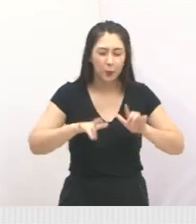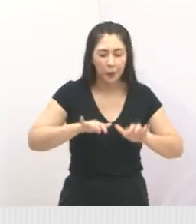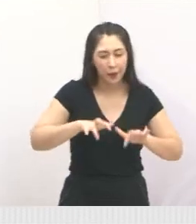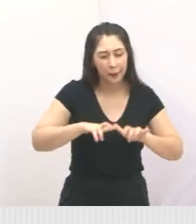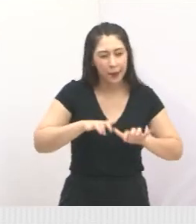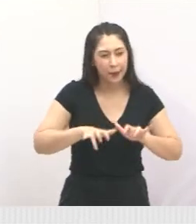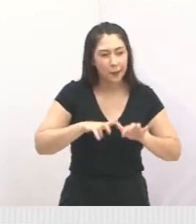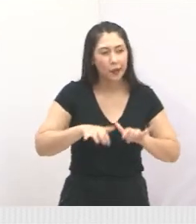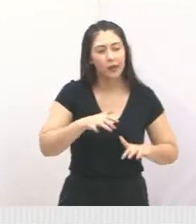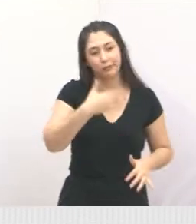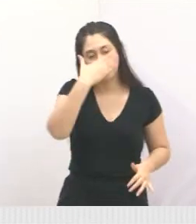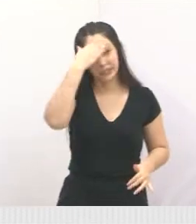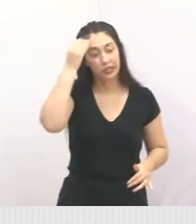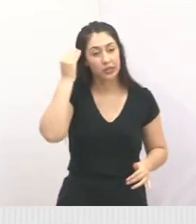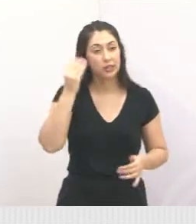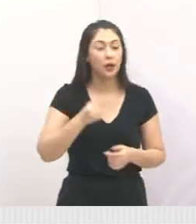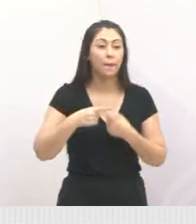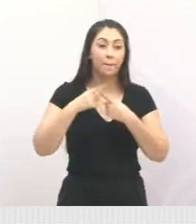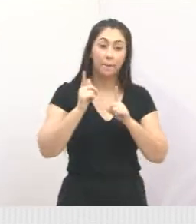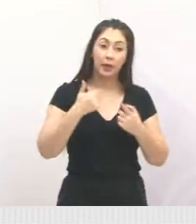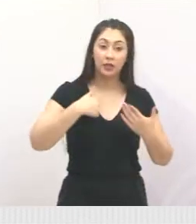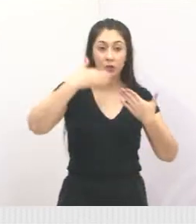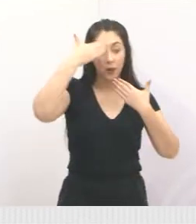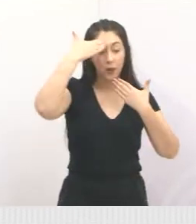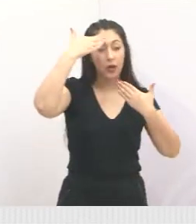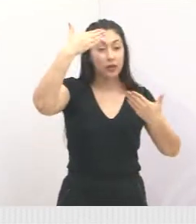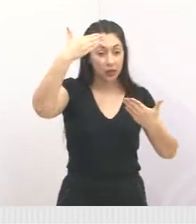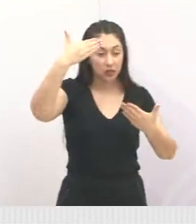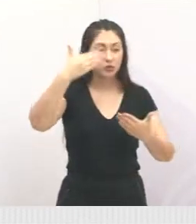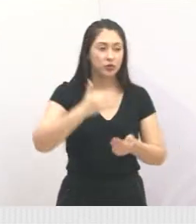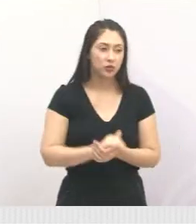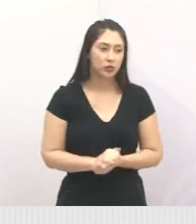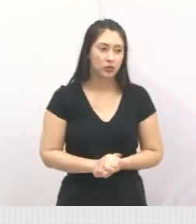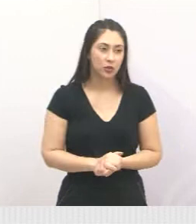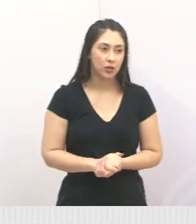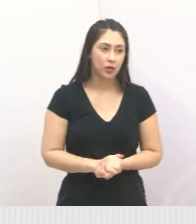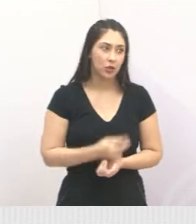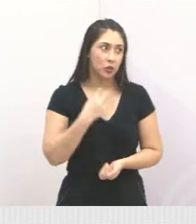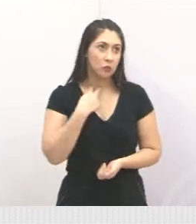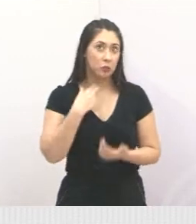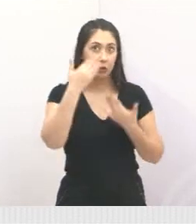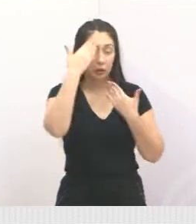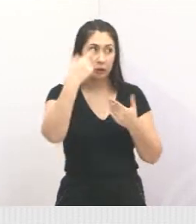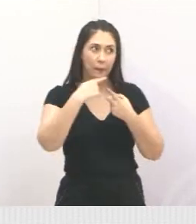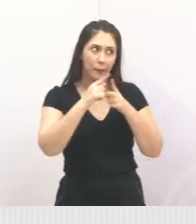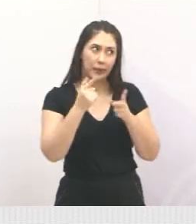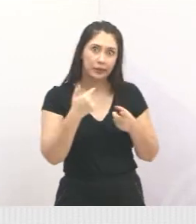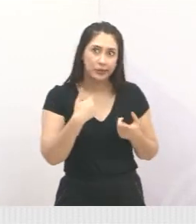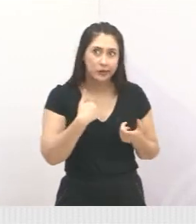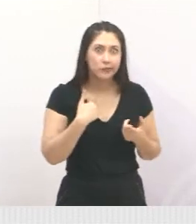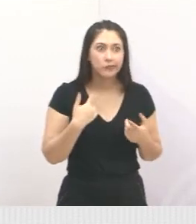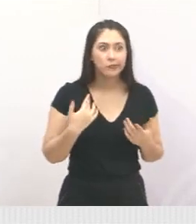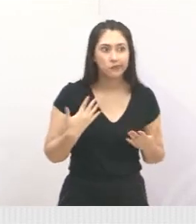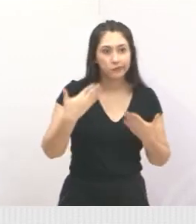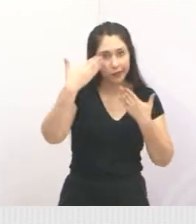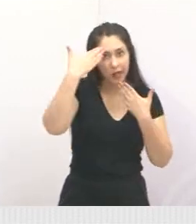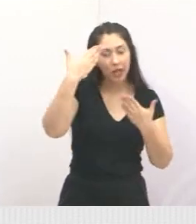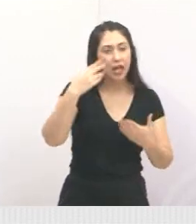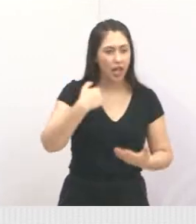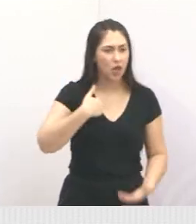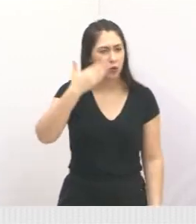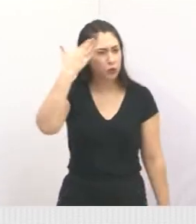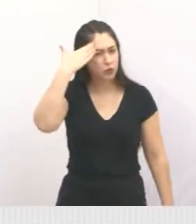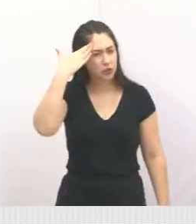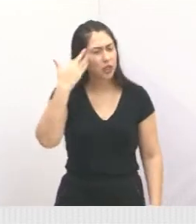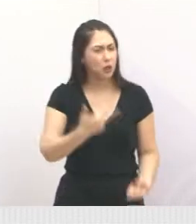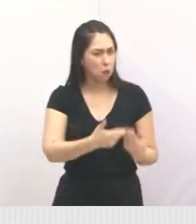não foi colocado o endereço, tá? Mas agradeço aí. Diz que a gente não pode agradecer, mas eu agradeço, né? Apesar de ser obrigação,